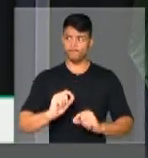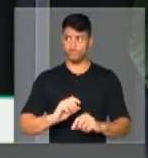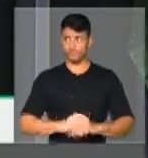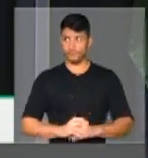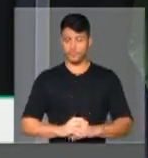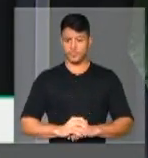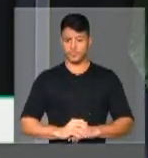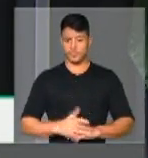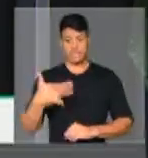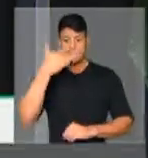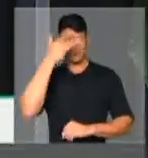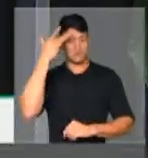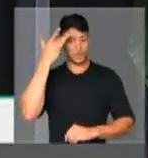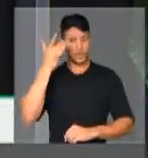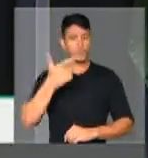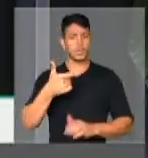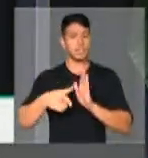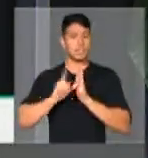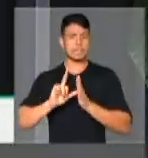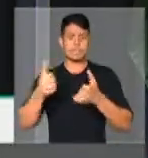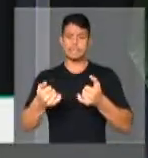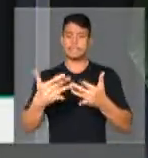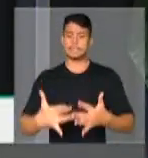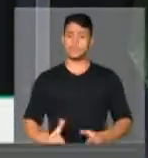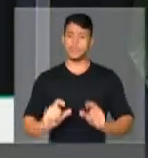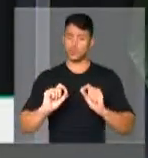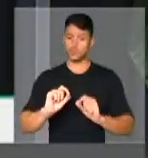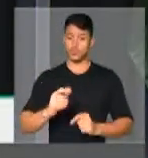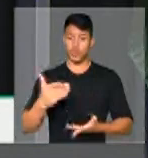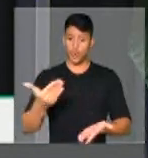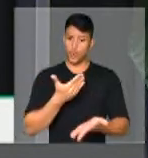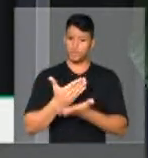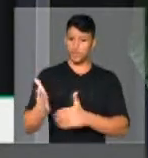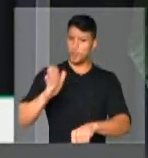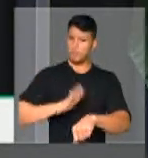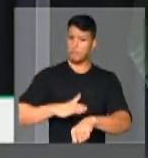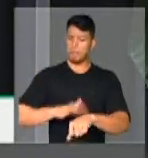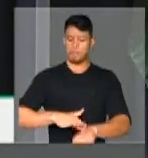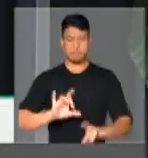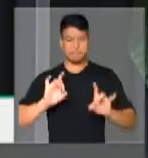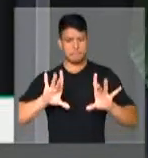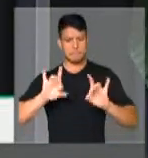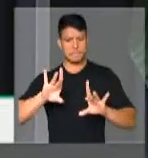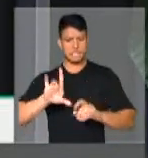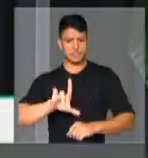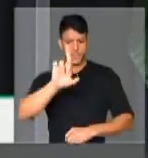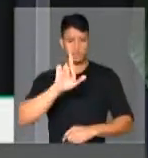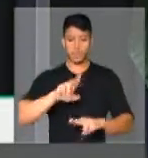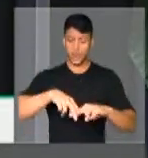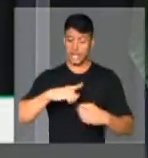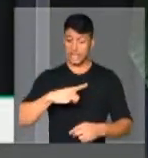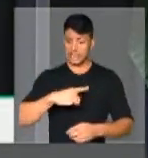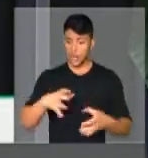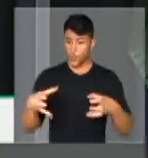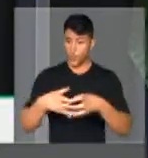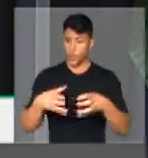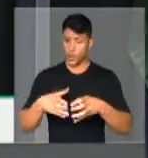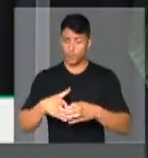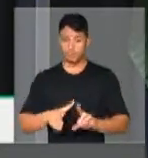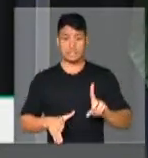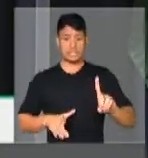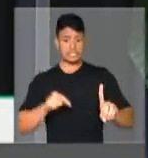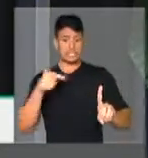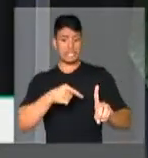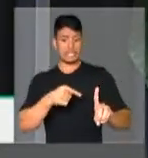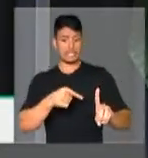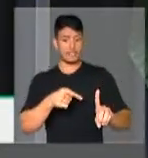Capitão Augusto falou que agora abre-se uma era de ouro no Brasil com a direita no poder. Permito-me dizer que não